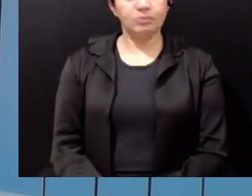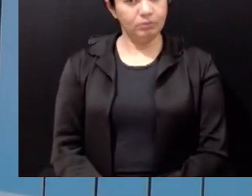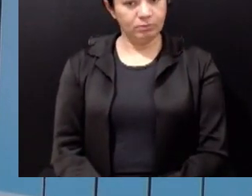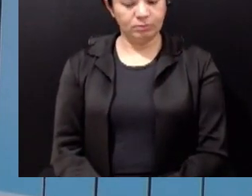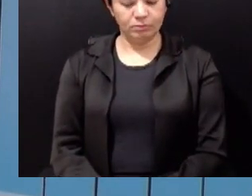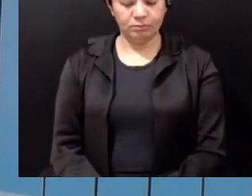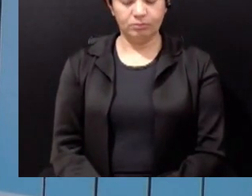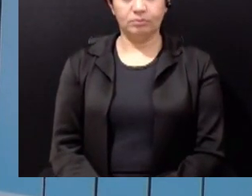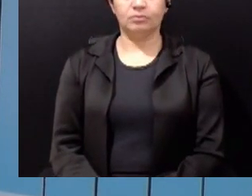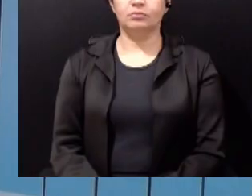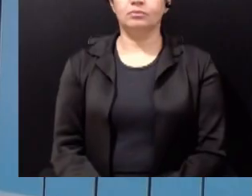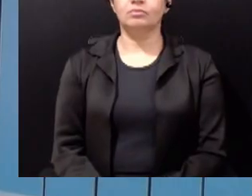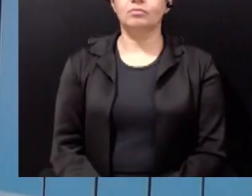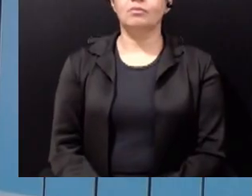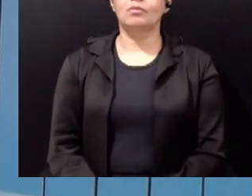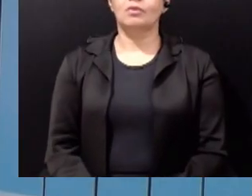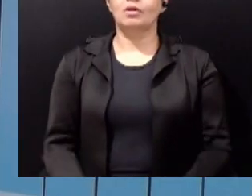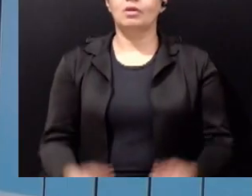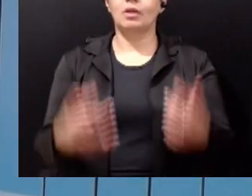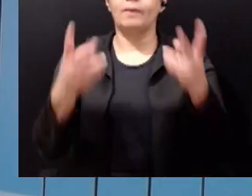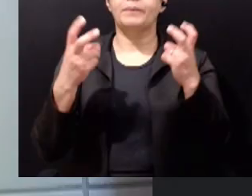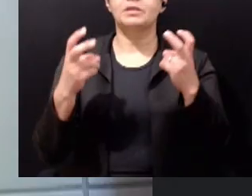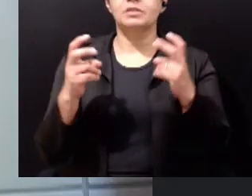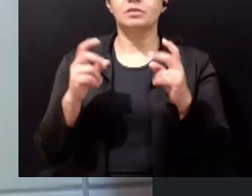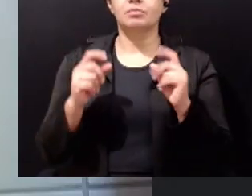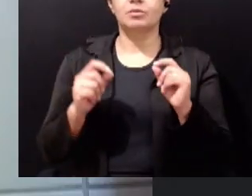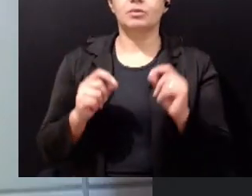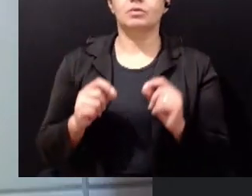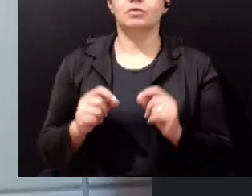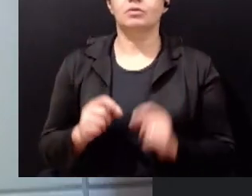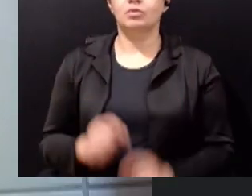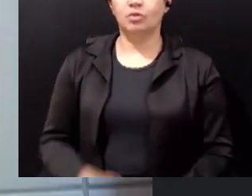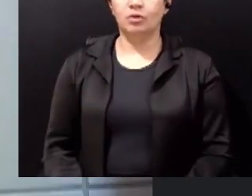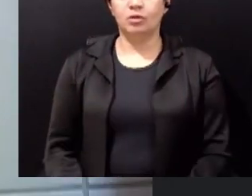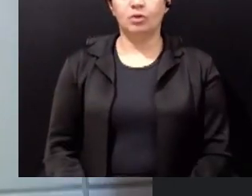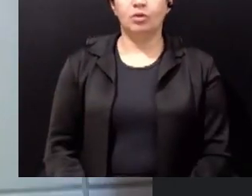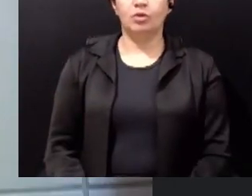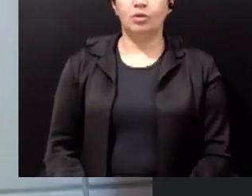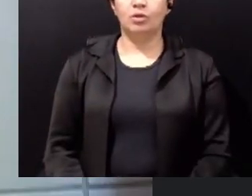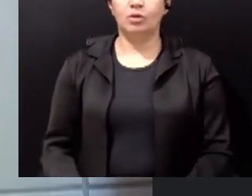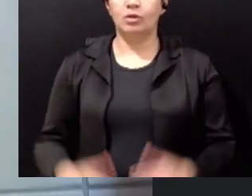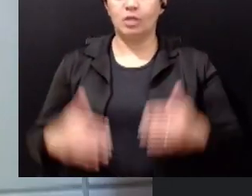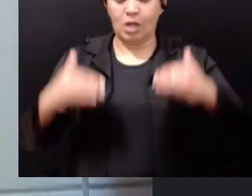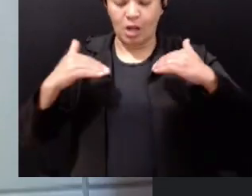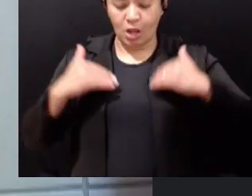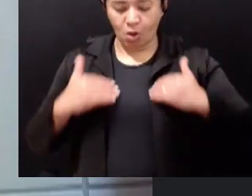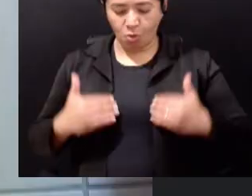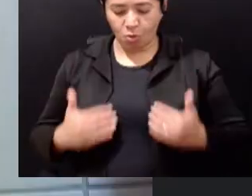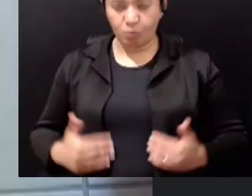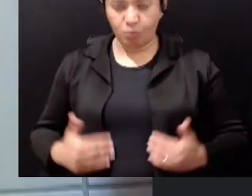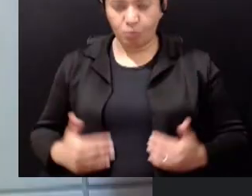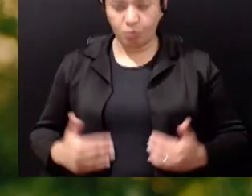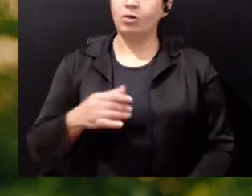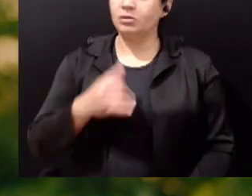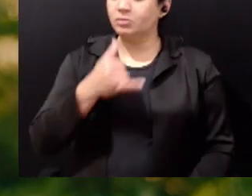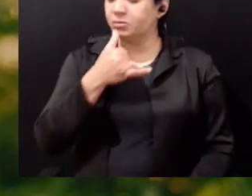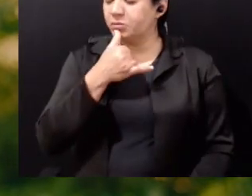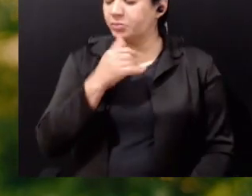Então, observar, assim, uma alteração, assim, alteração importante do humor, ou uma tristeza persistente,